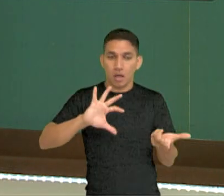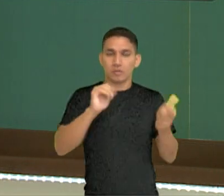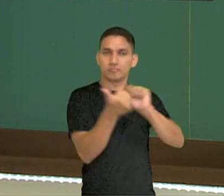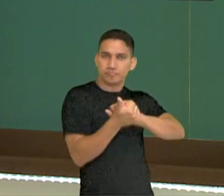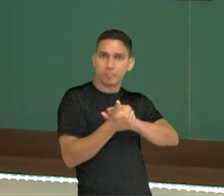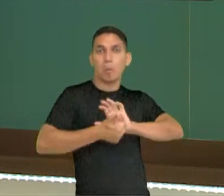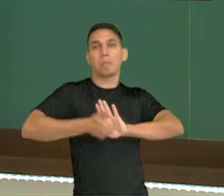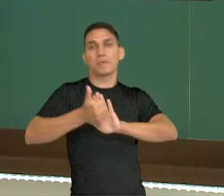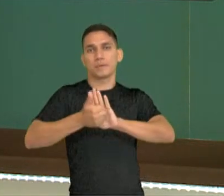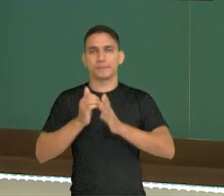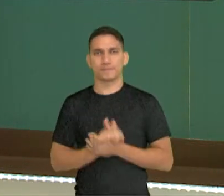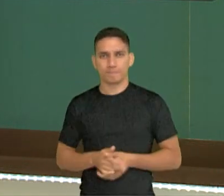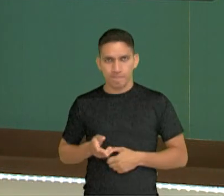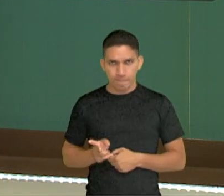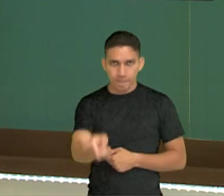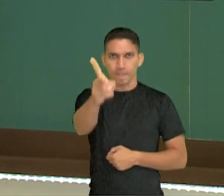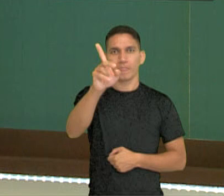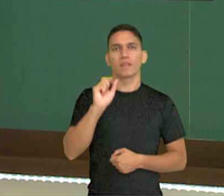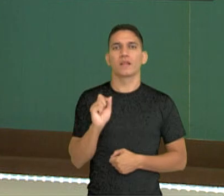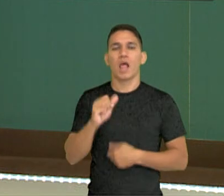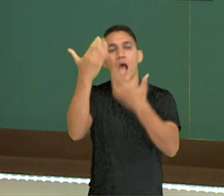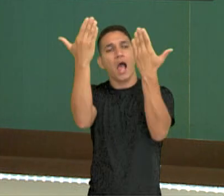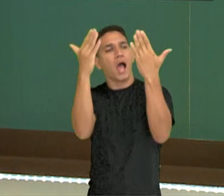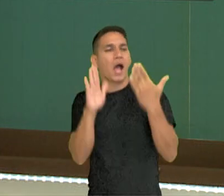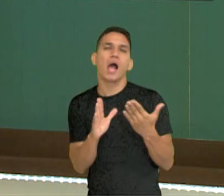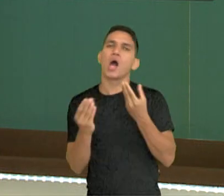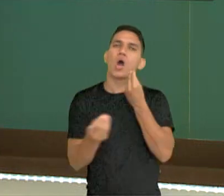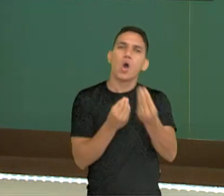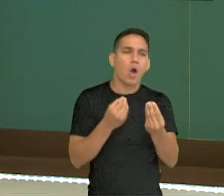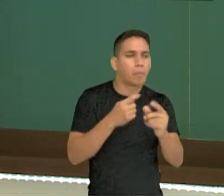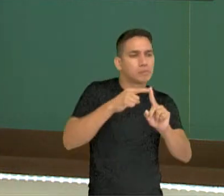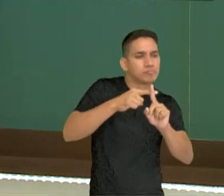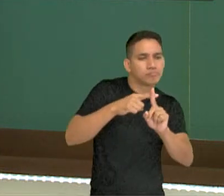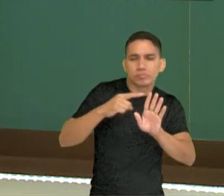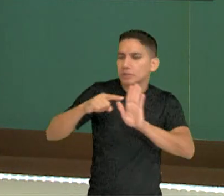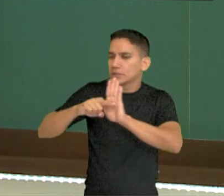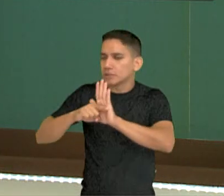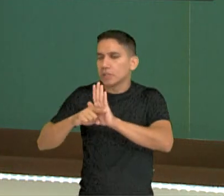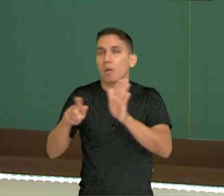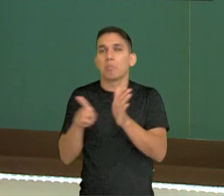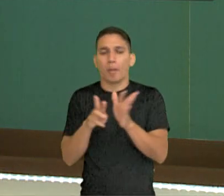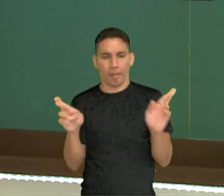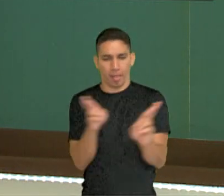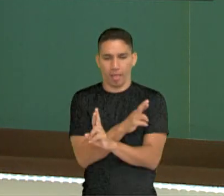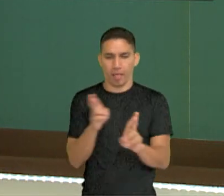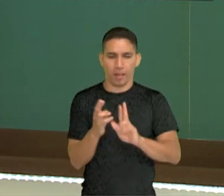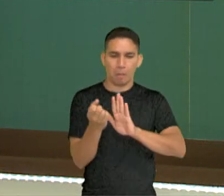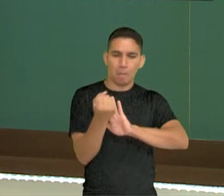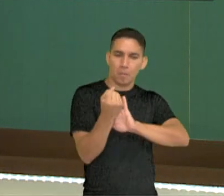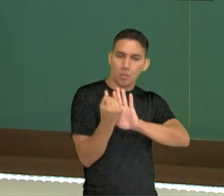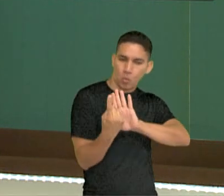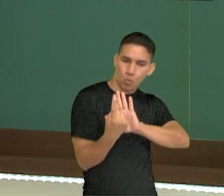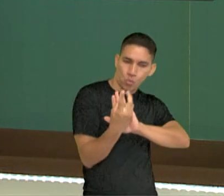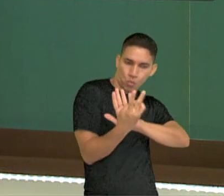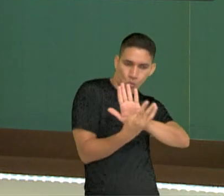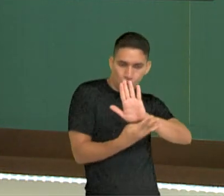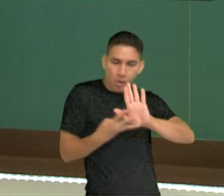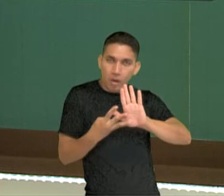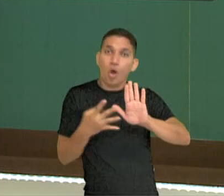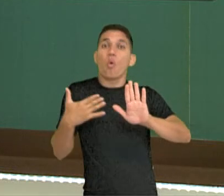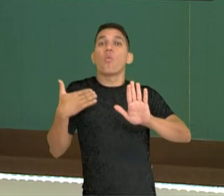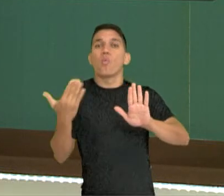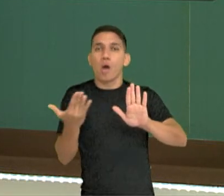Na continuação, nós fazemos a análise do sinal das relações trigonométricas nos quadrantes na